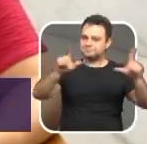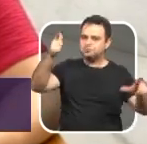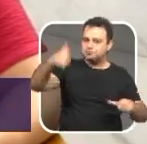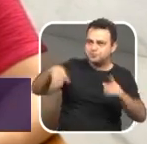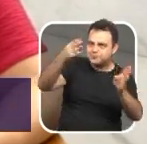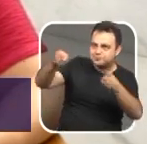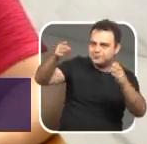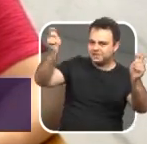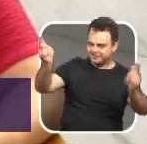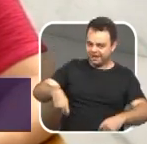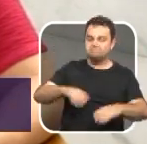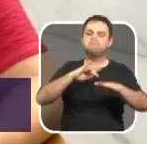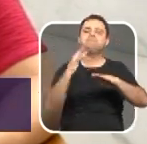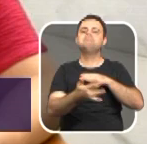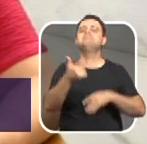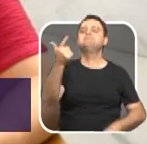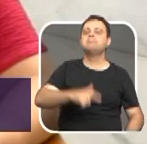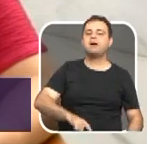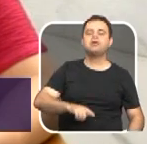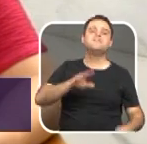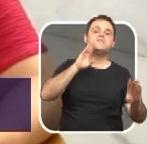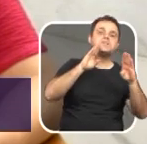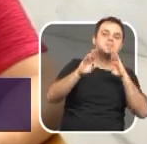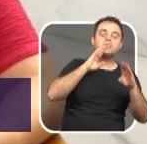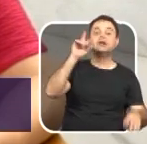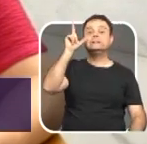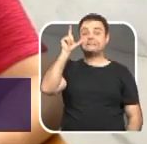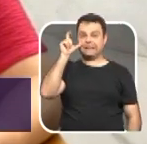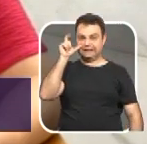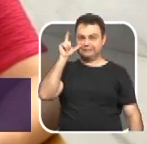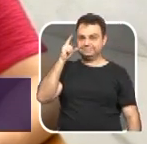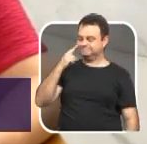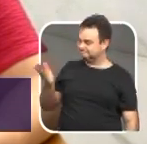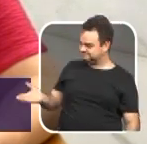Rio Preto. Também temos as nossas redes sociais. Estamos no